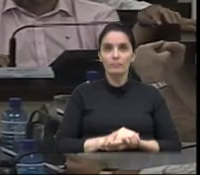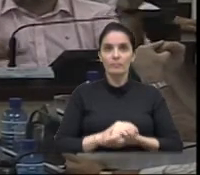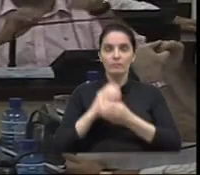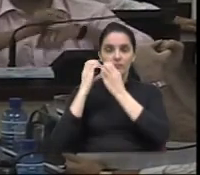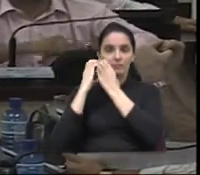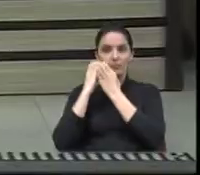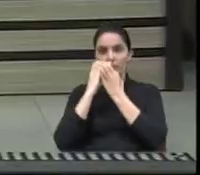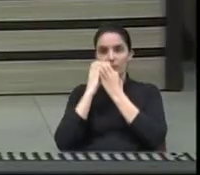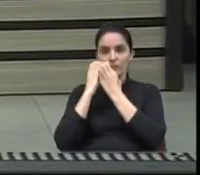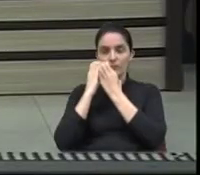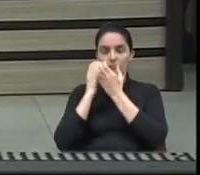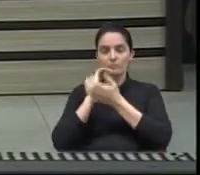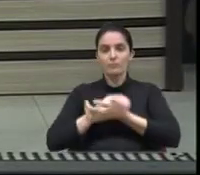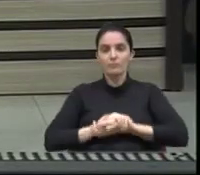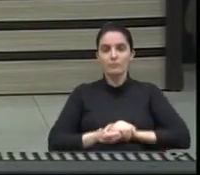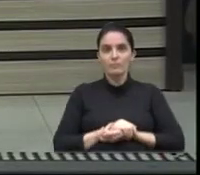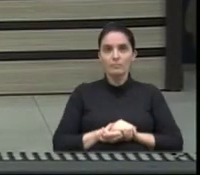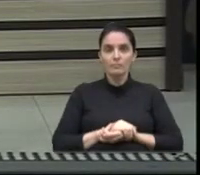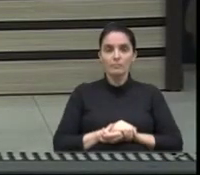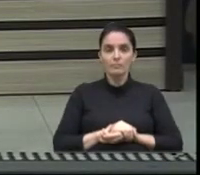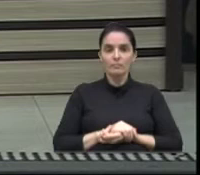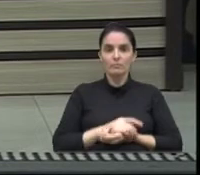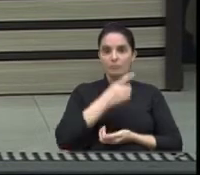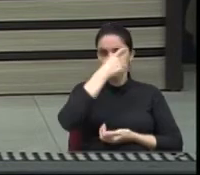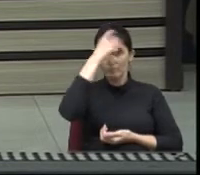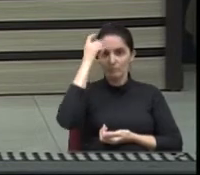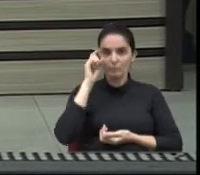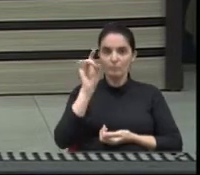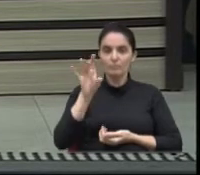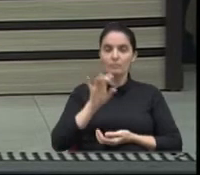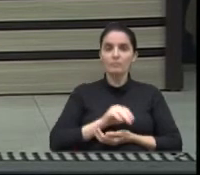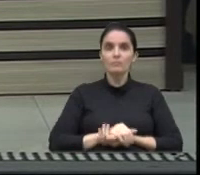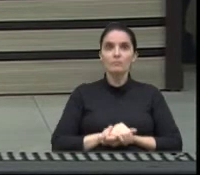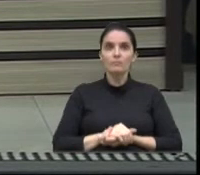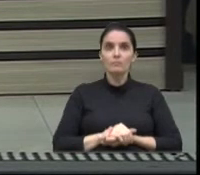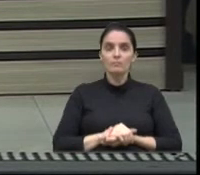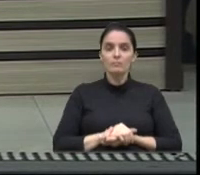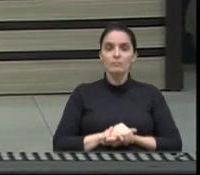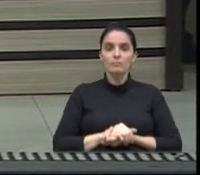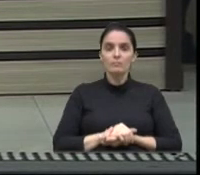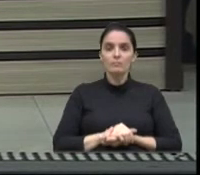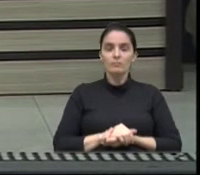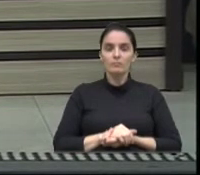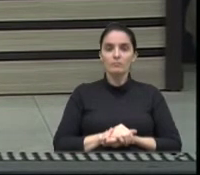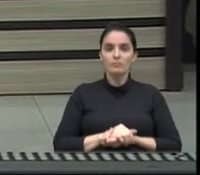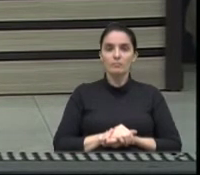Mir. Também, presidente. Wagner. A ordem do dia.